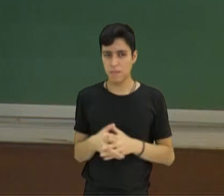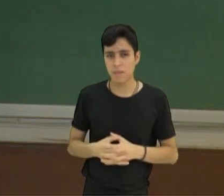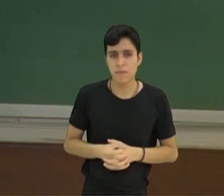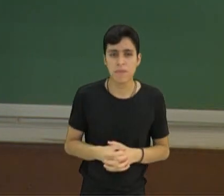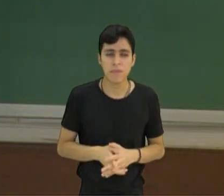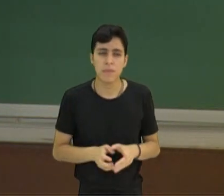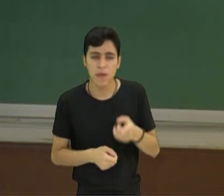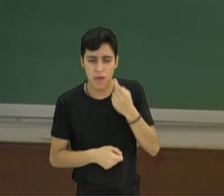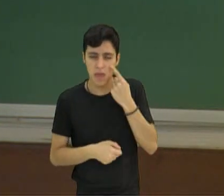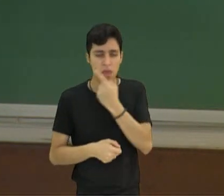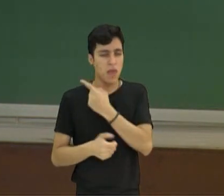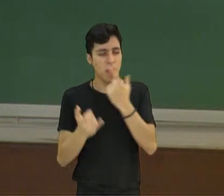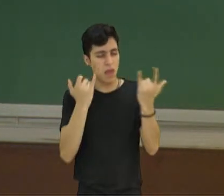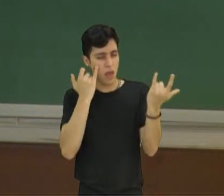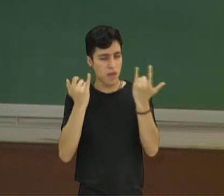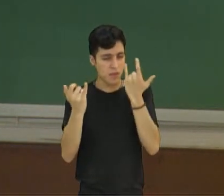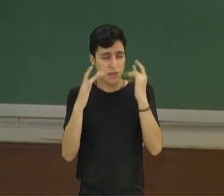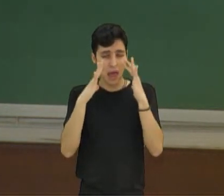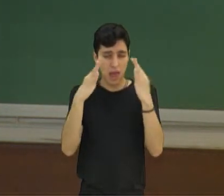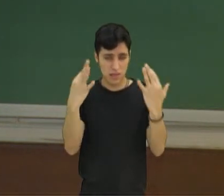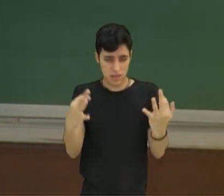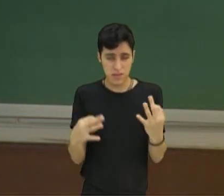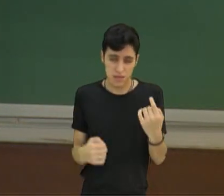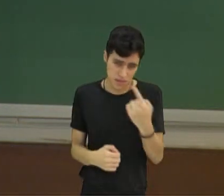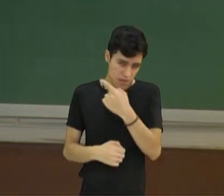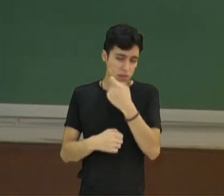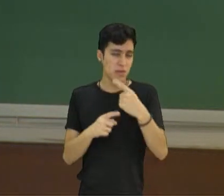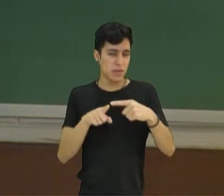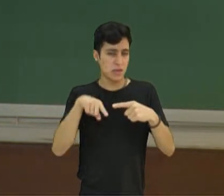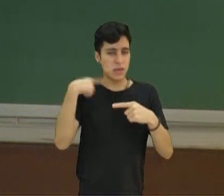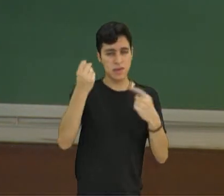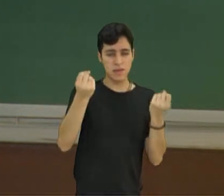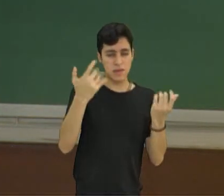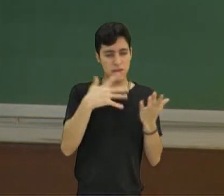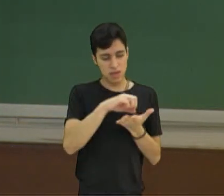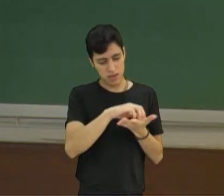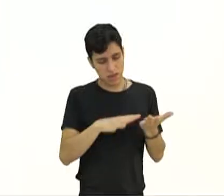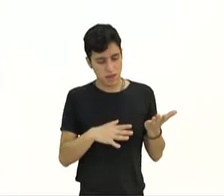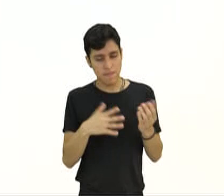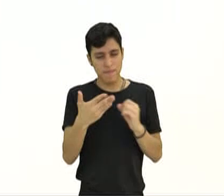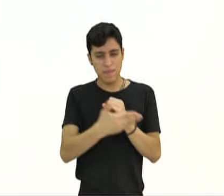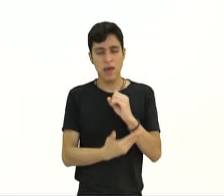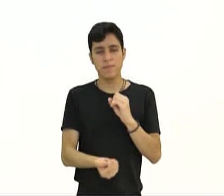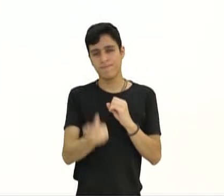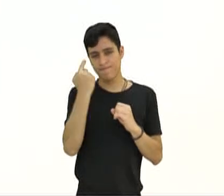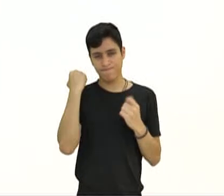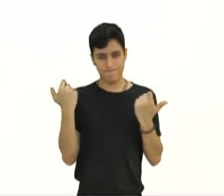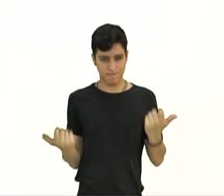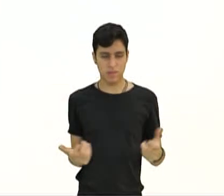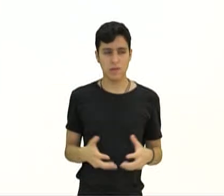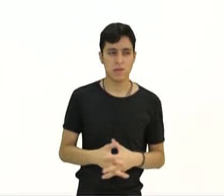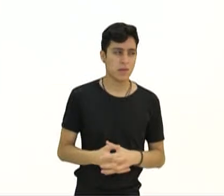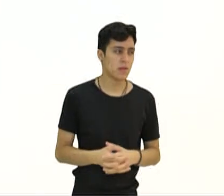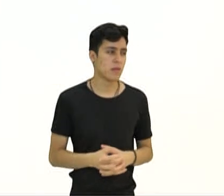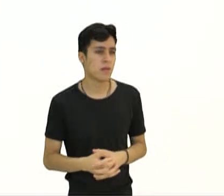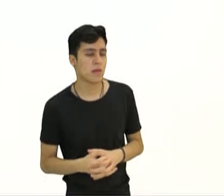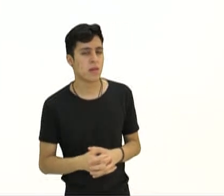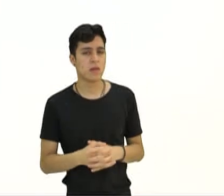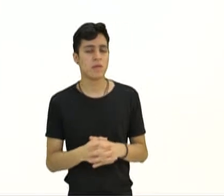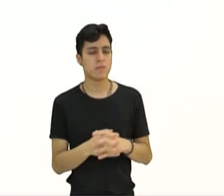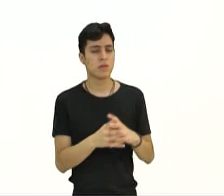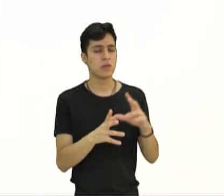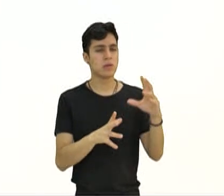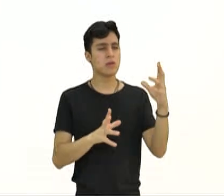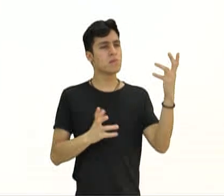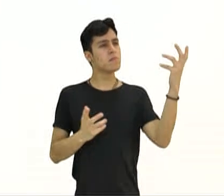Temos aqui uma notícia, preste atenção, e na sequência iremos ter algumas atividades com base nela. Estátua de Drummond é